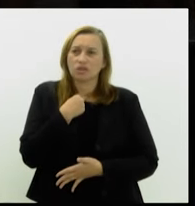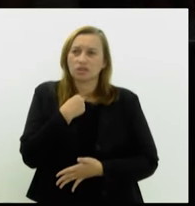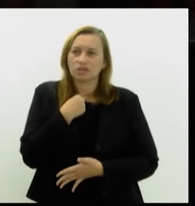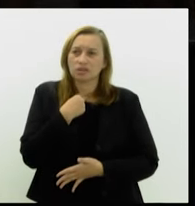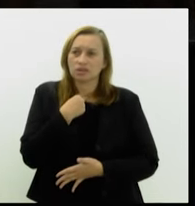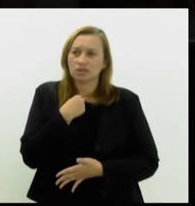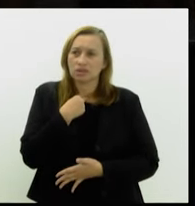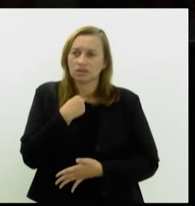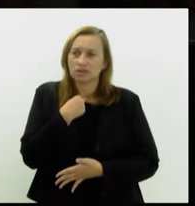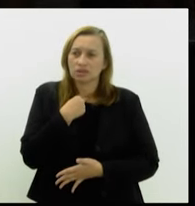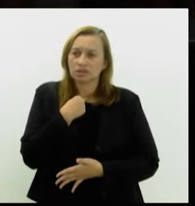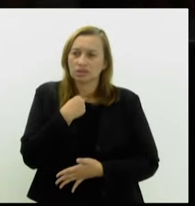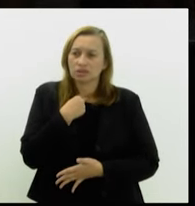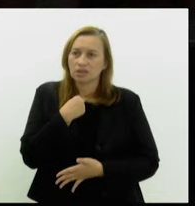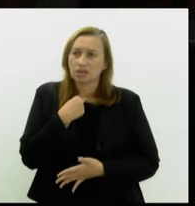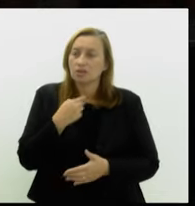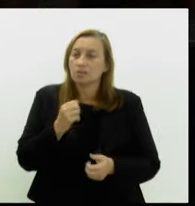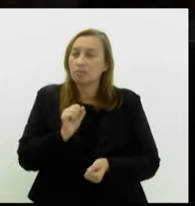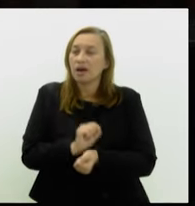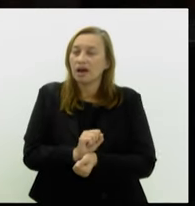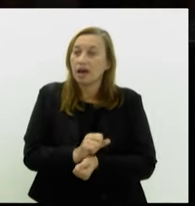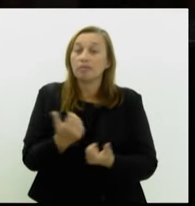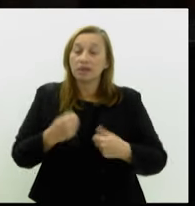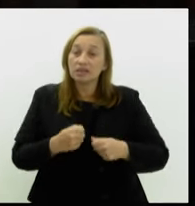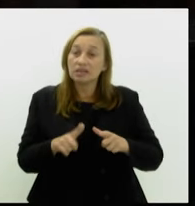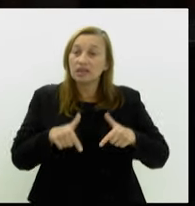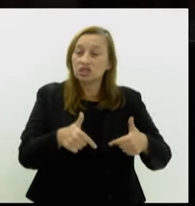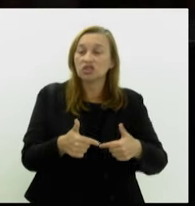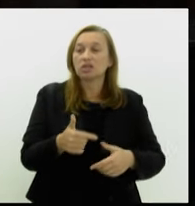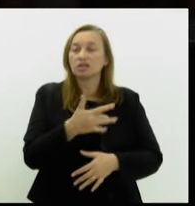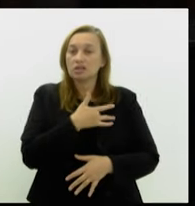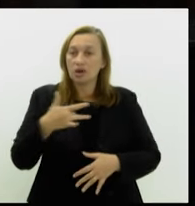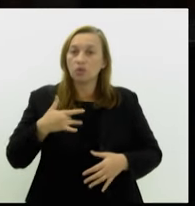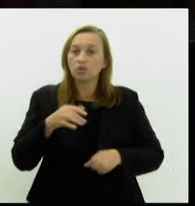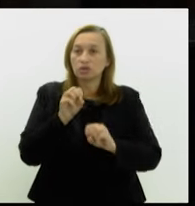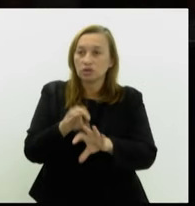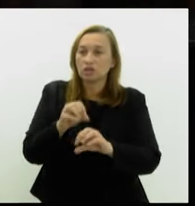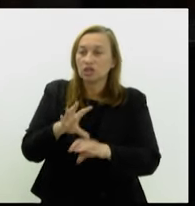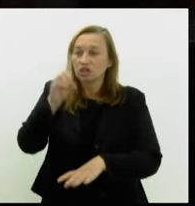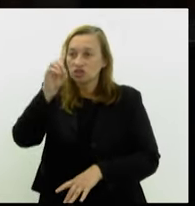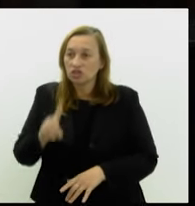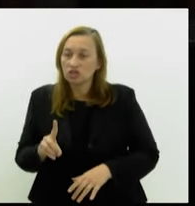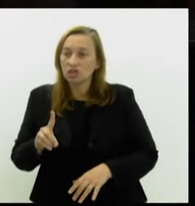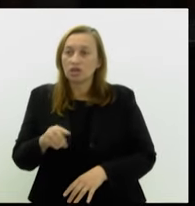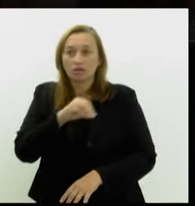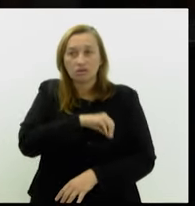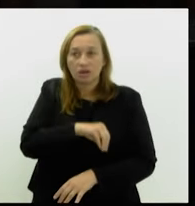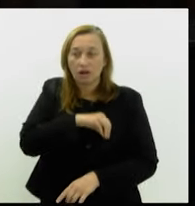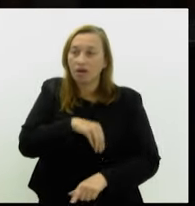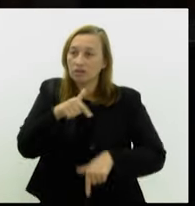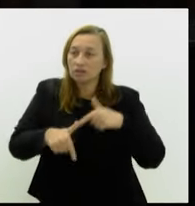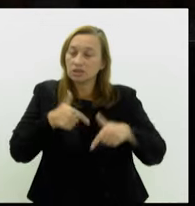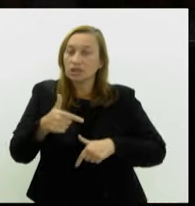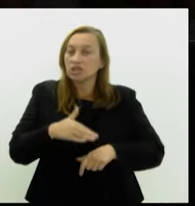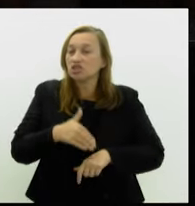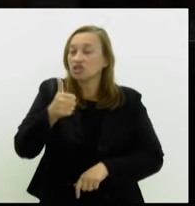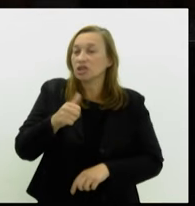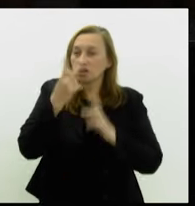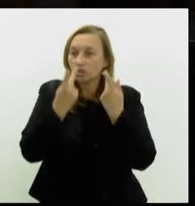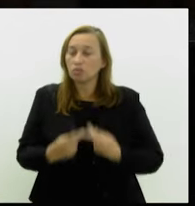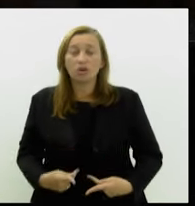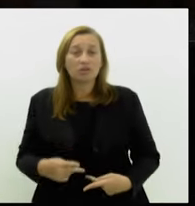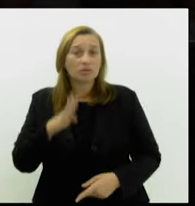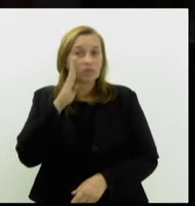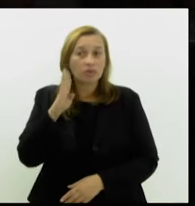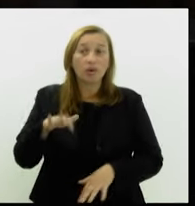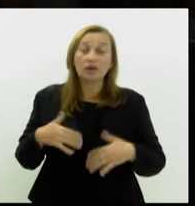as lutas necessárias para a saúde, educação, para direito a emprego e renda, para a dignidade humana que é tão